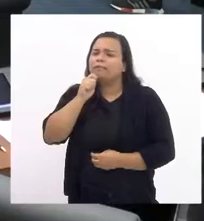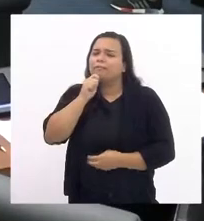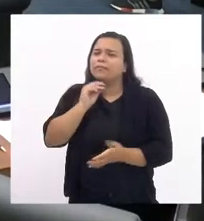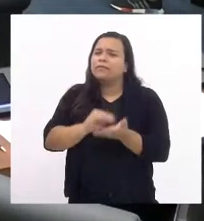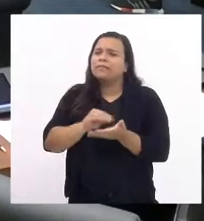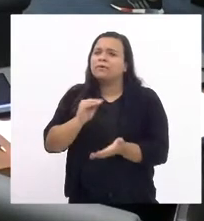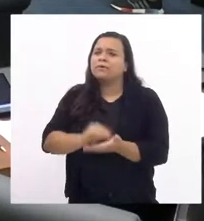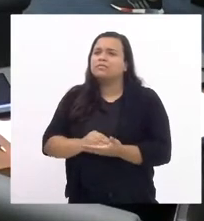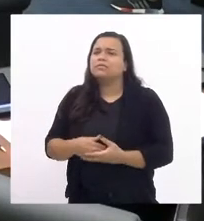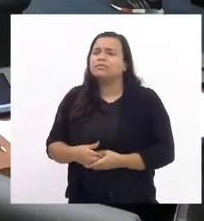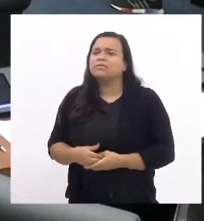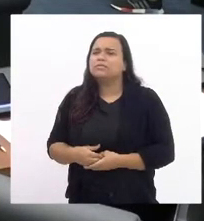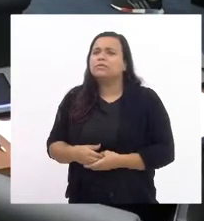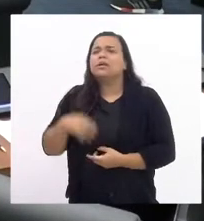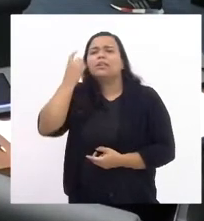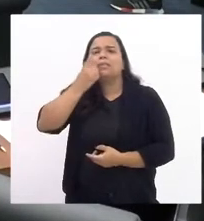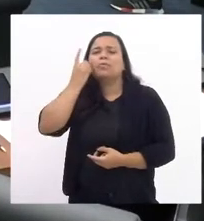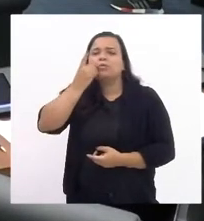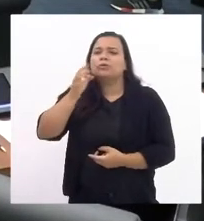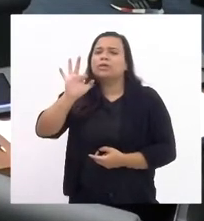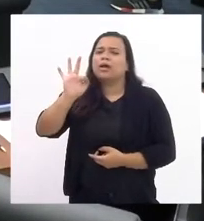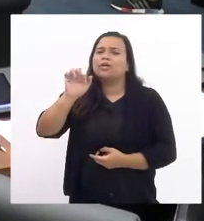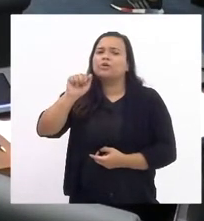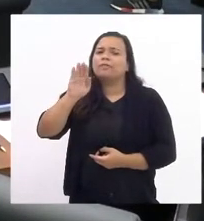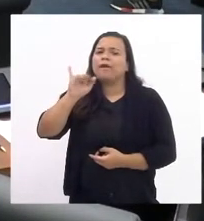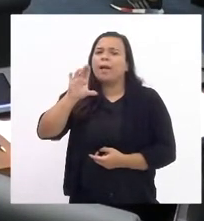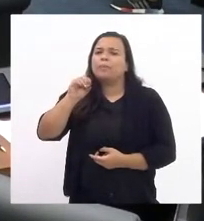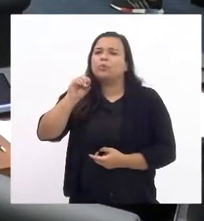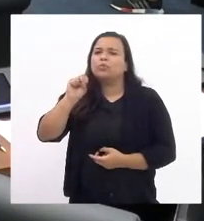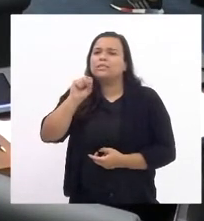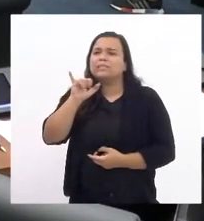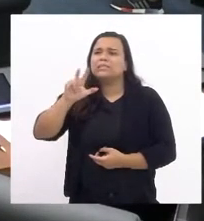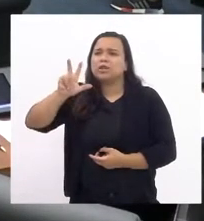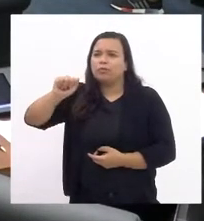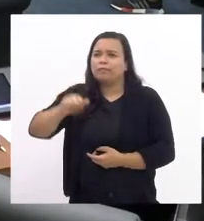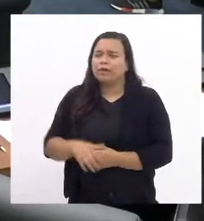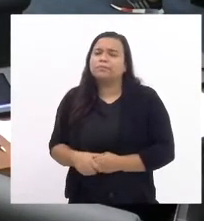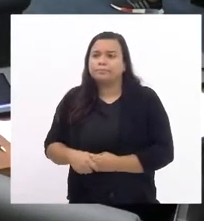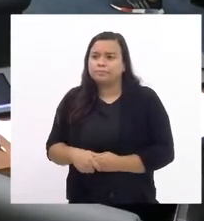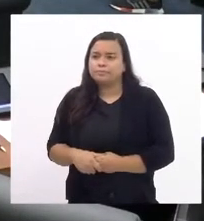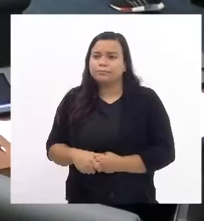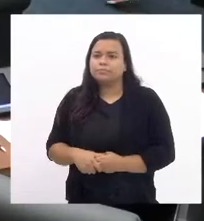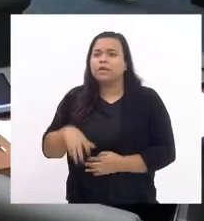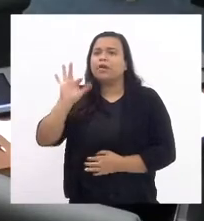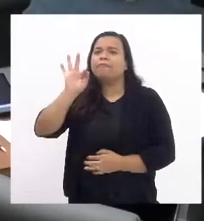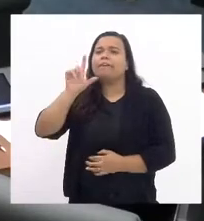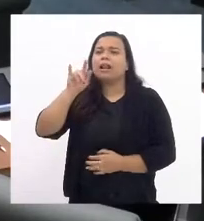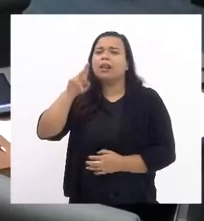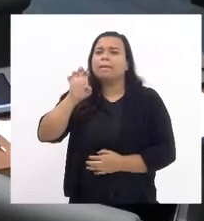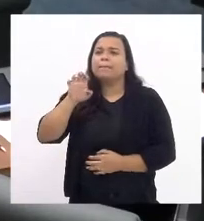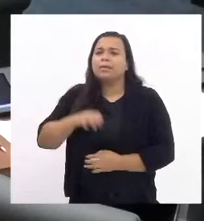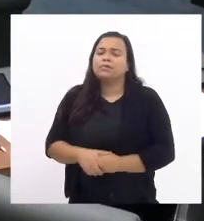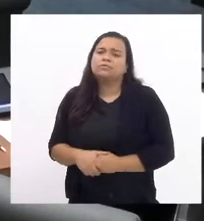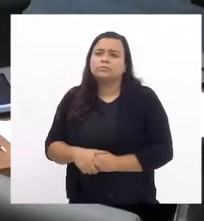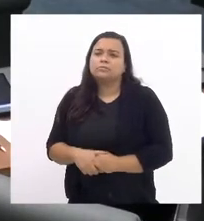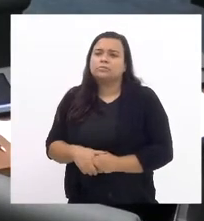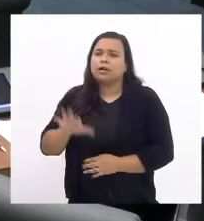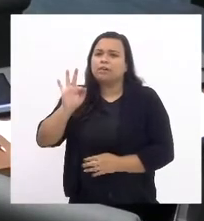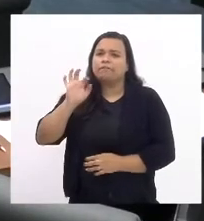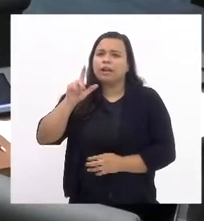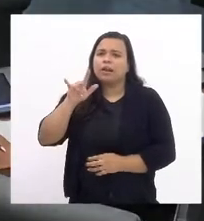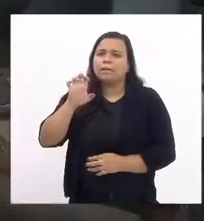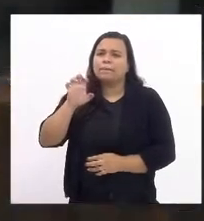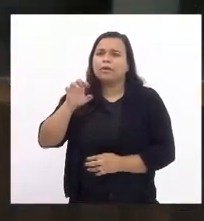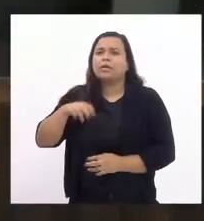Eu tô votando. Deputado Fábio Silva. Deputado Fábio Silva. Deputado Felipe Soares. Deputado Felipe Soares.